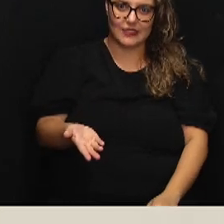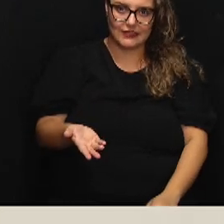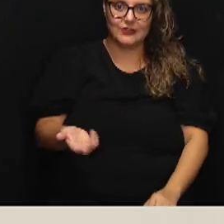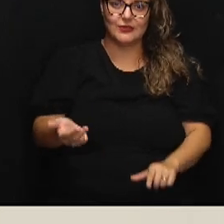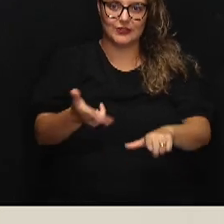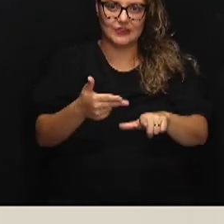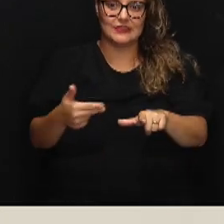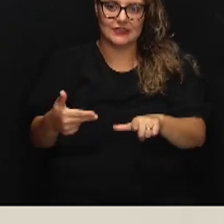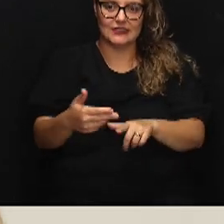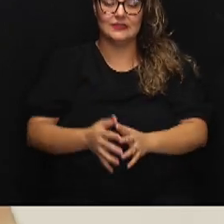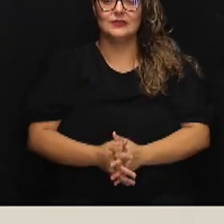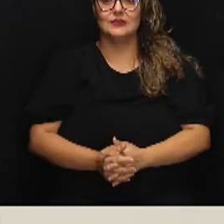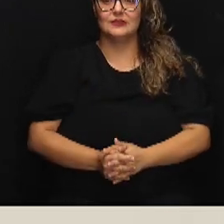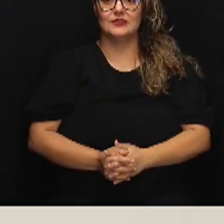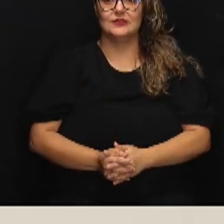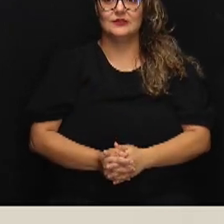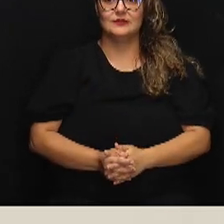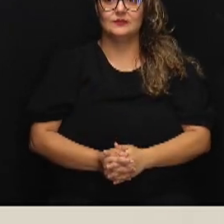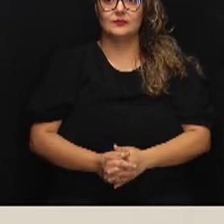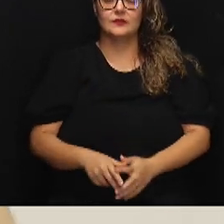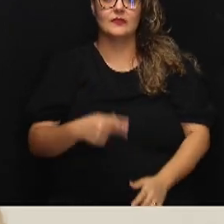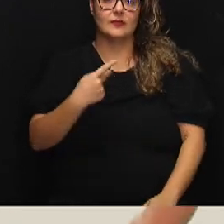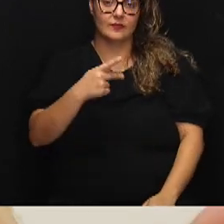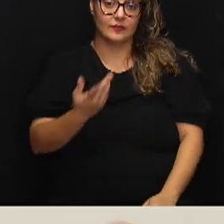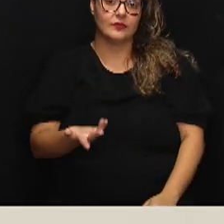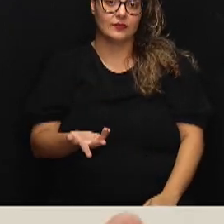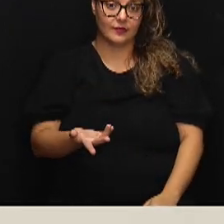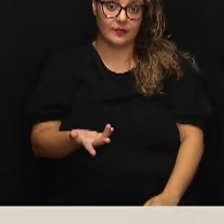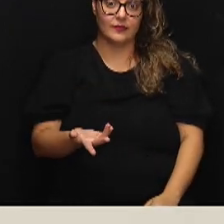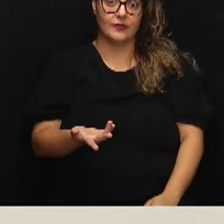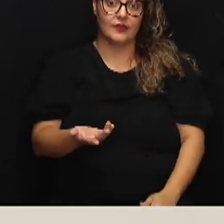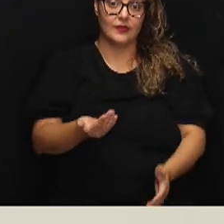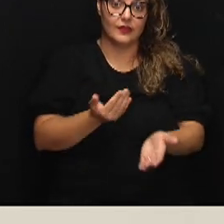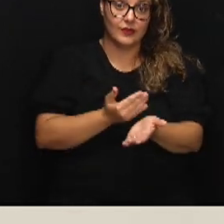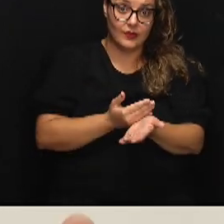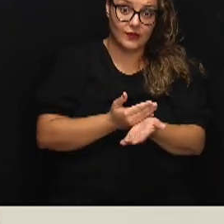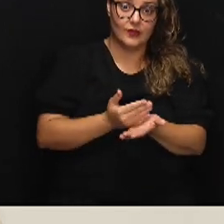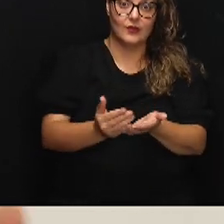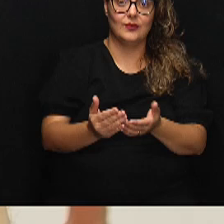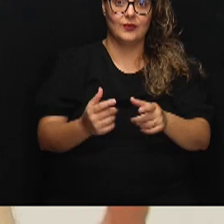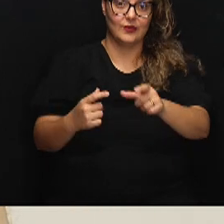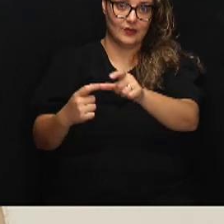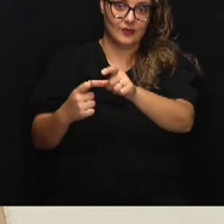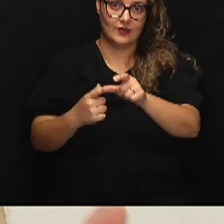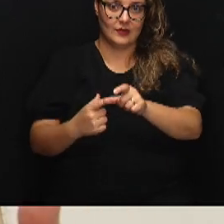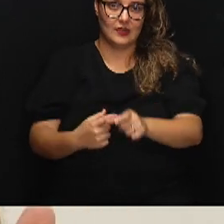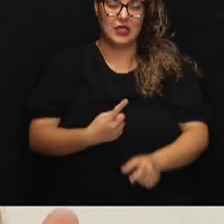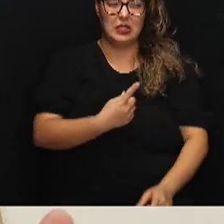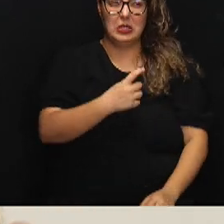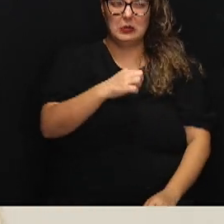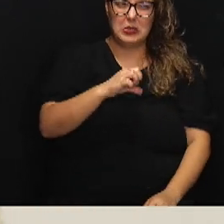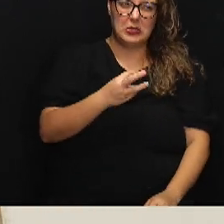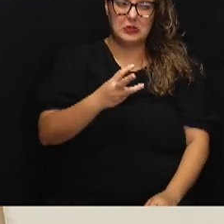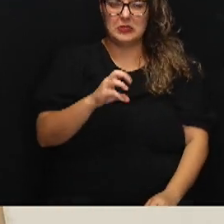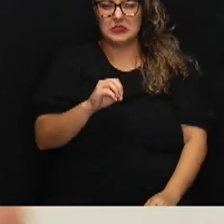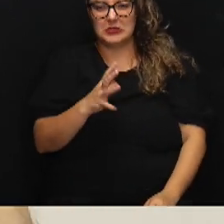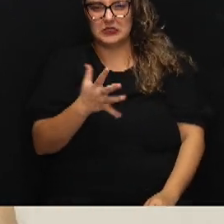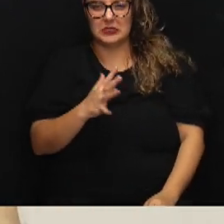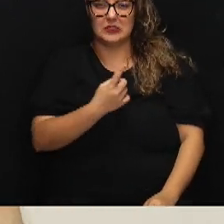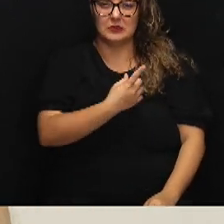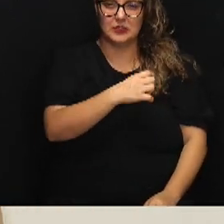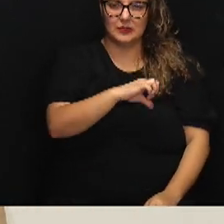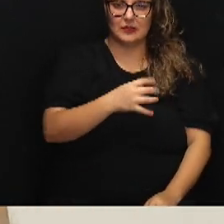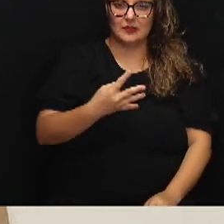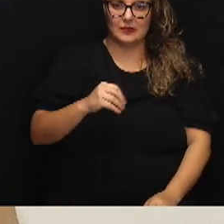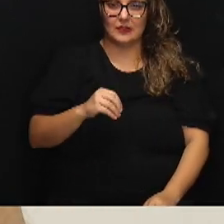desenho. E ele que, digamos assim, ele está no início dos quadrinhos, 1930, 40, nos